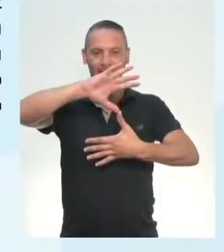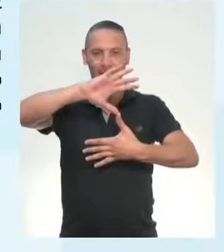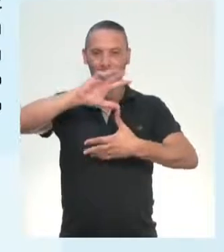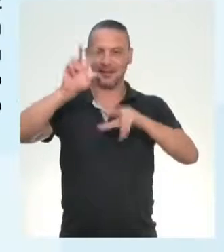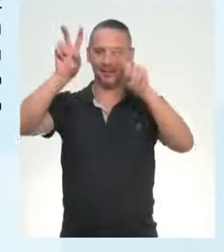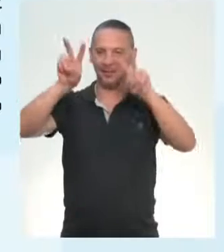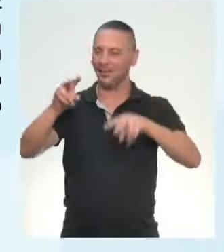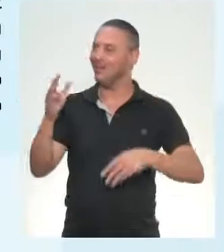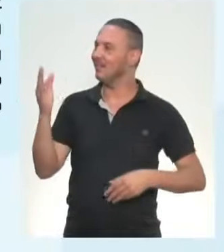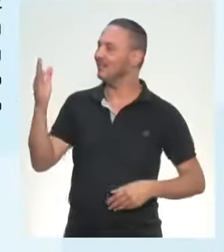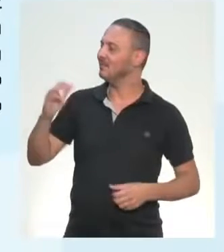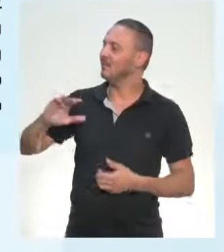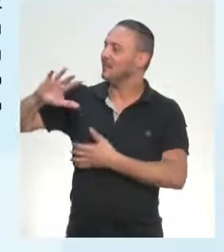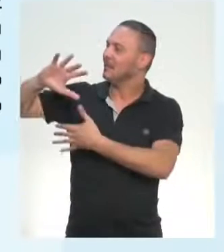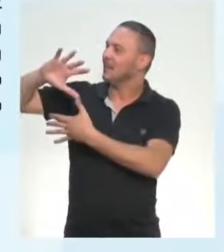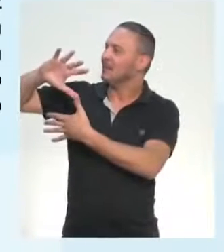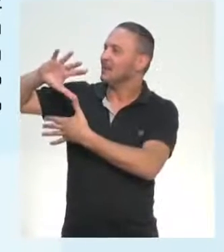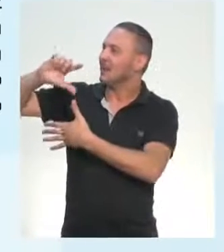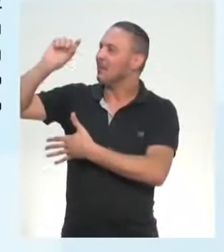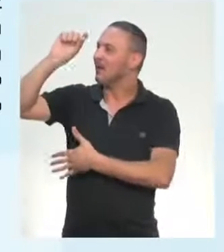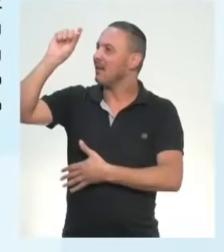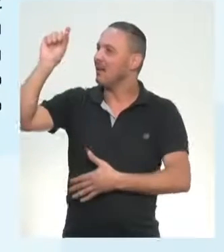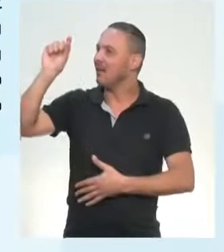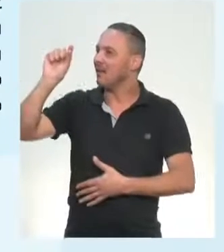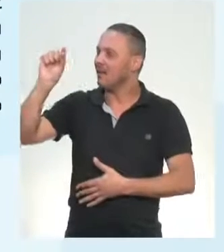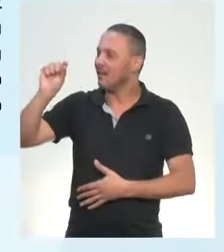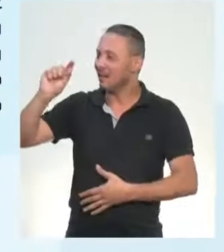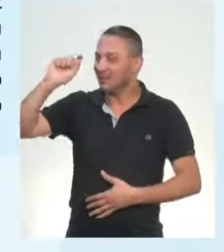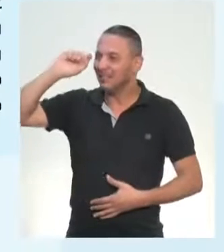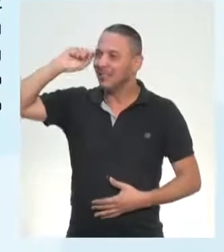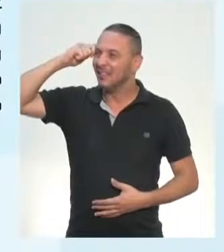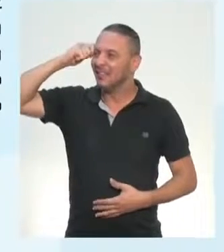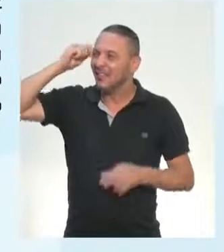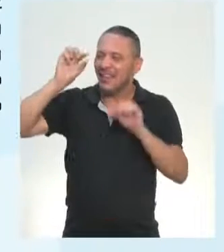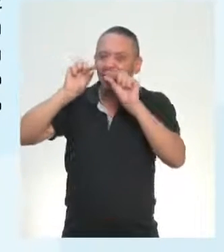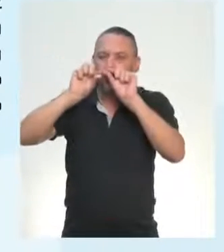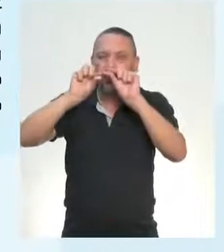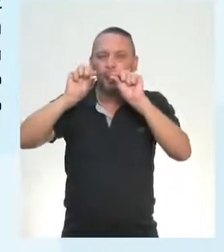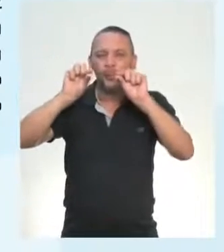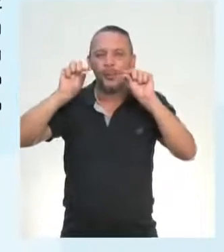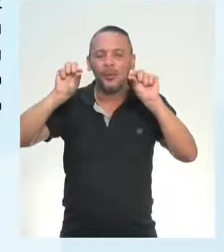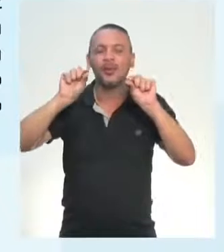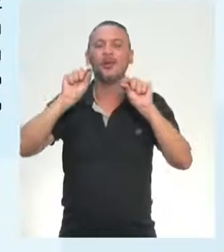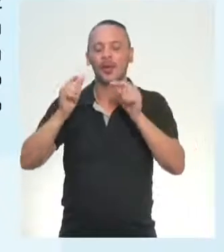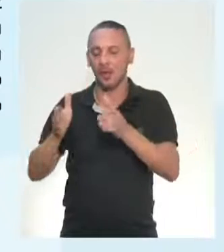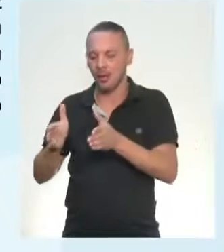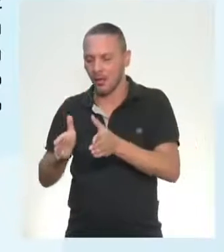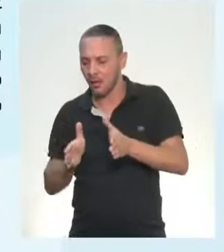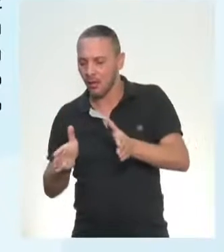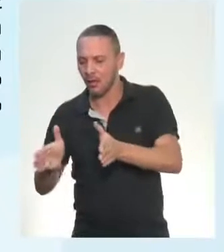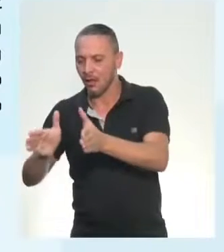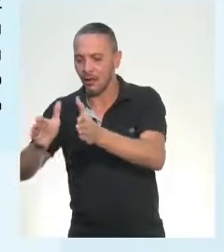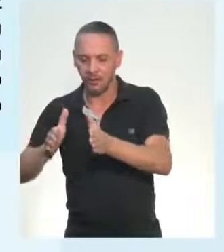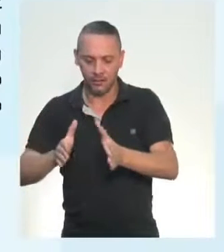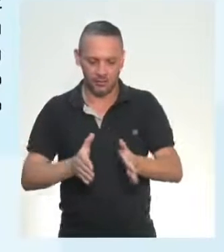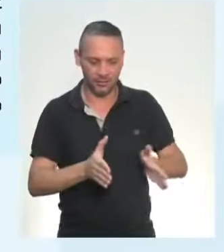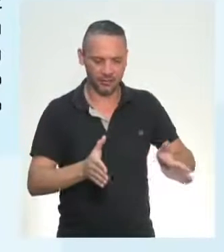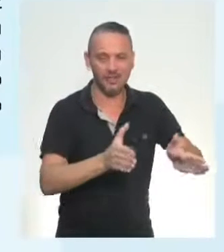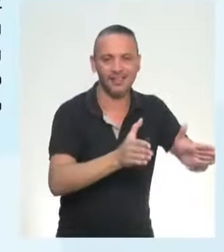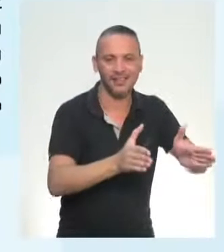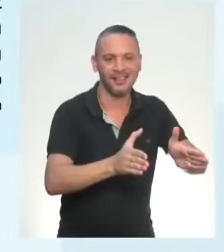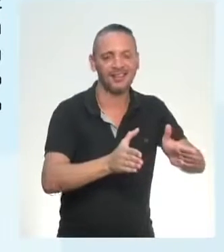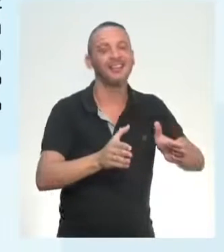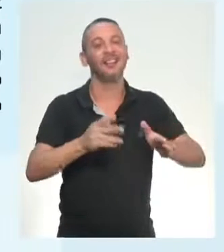essas linhas negras e finas, elas são justamente os caminhos, as rotas que